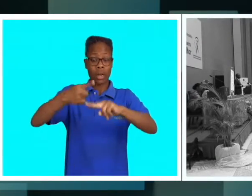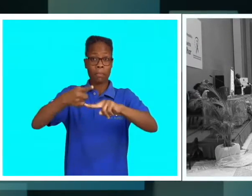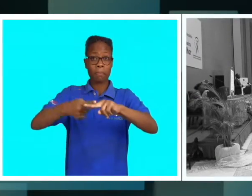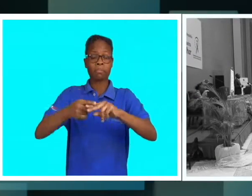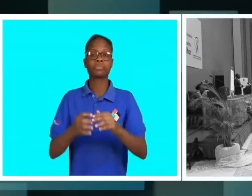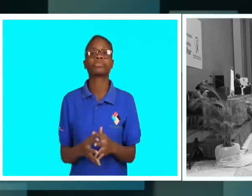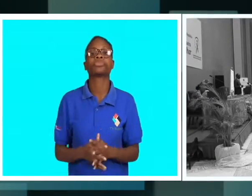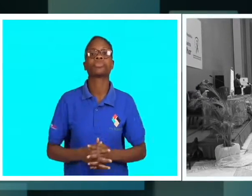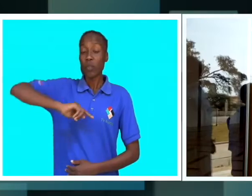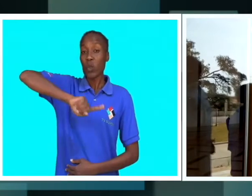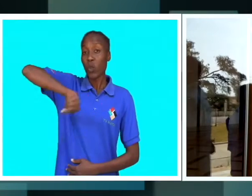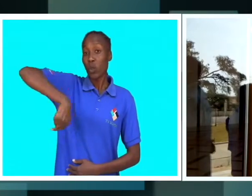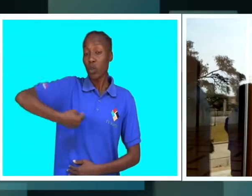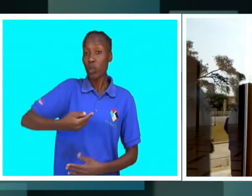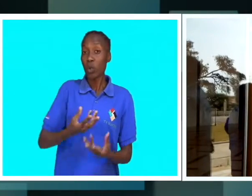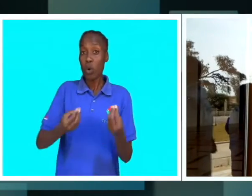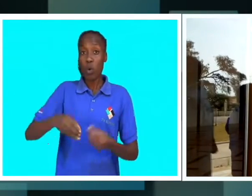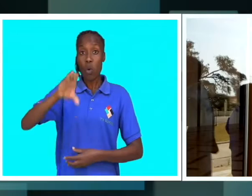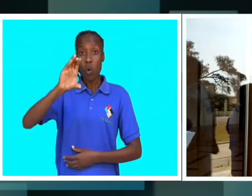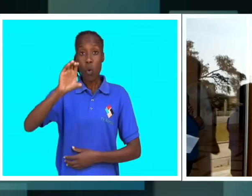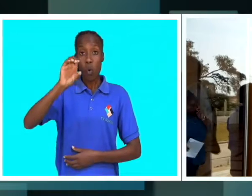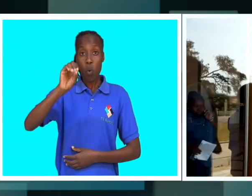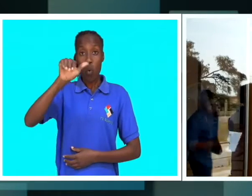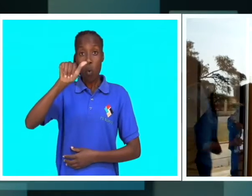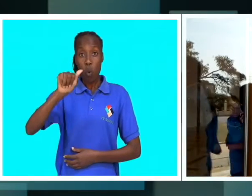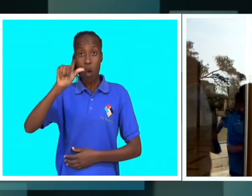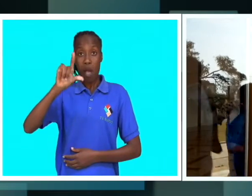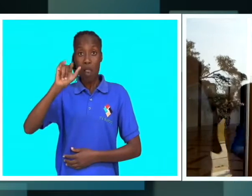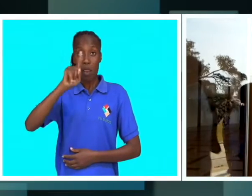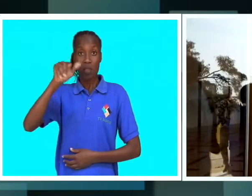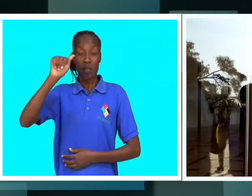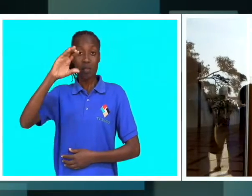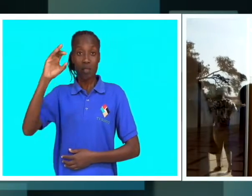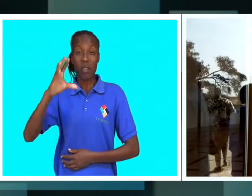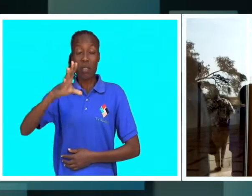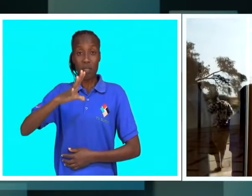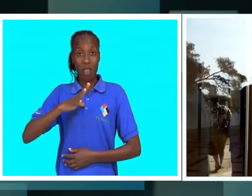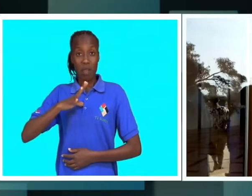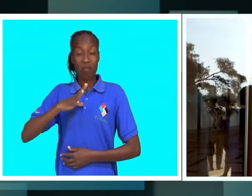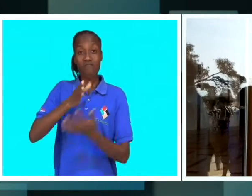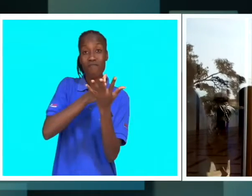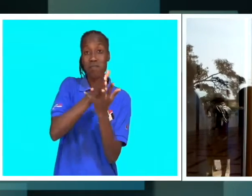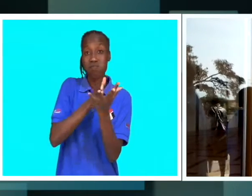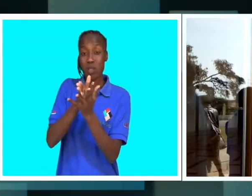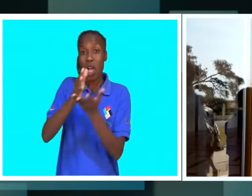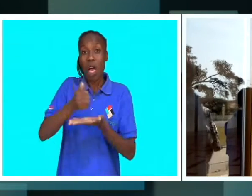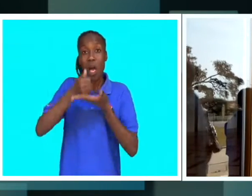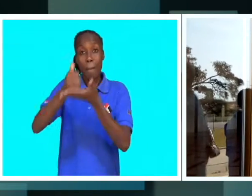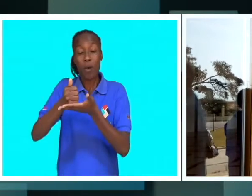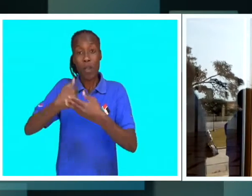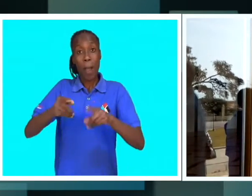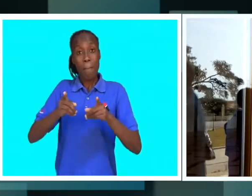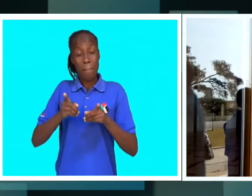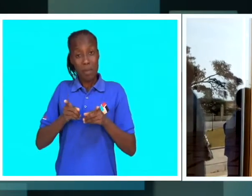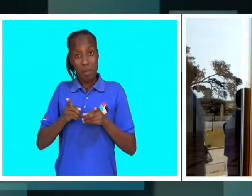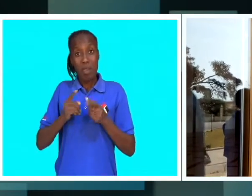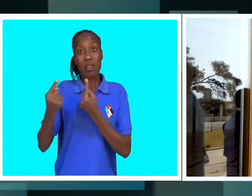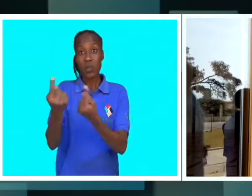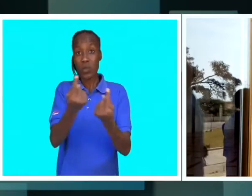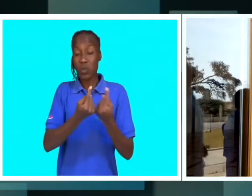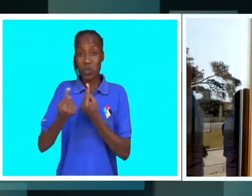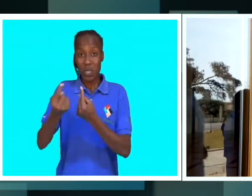HIV. Nós, como Unicolidão, temos essa chance, que é o apoio para a família em situação de